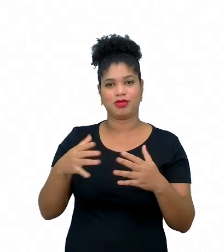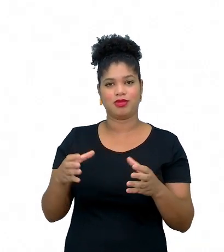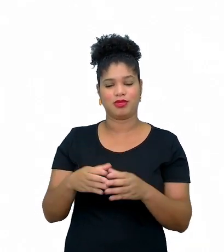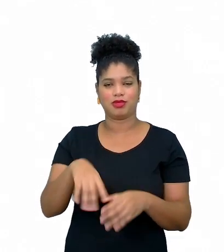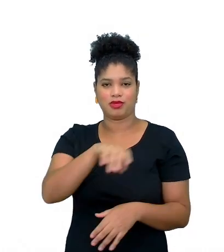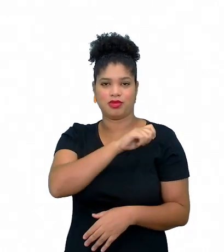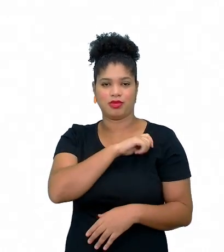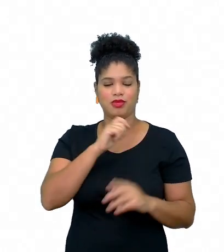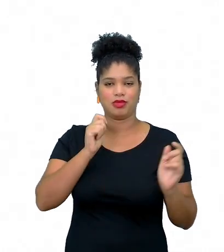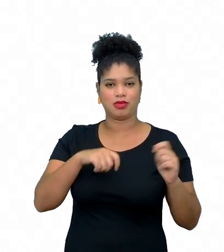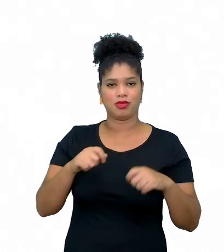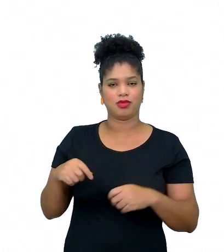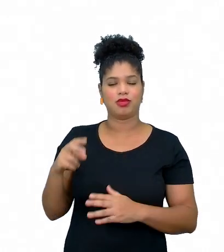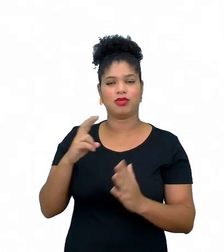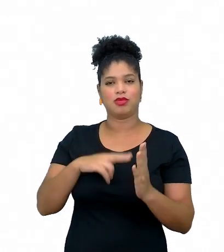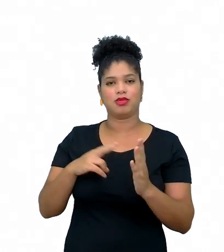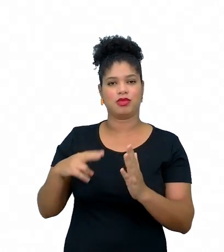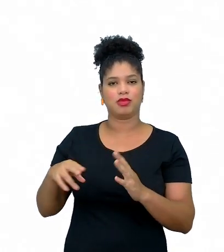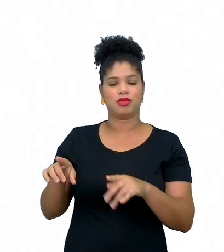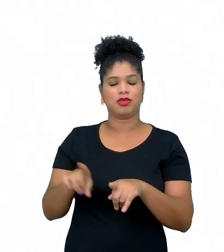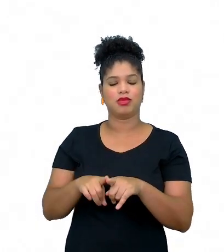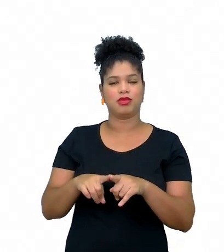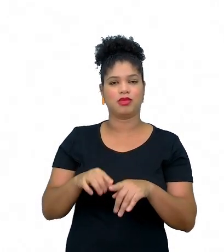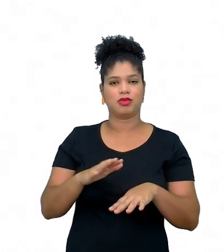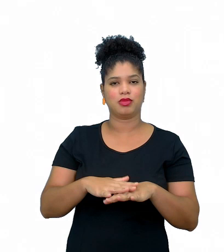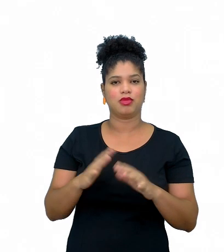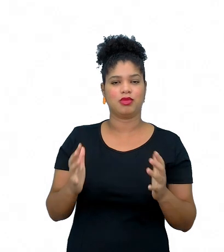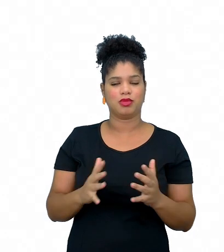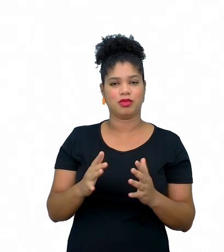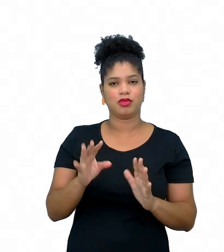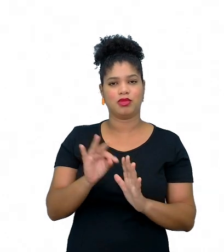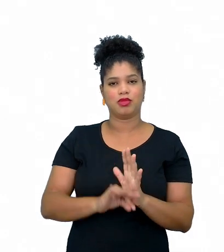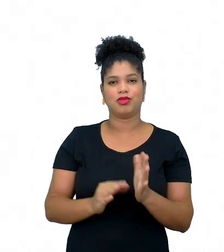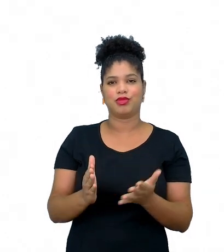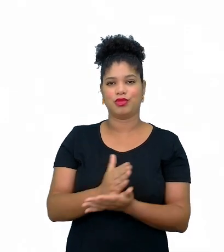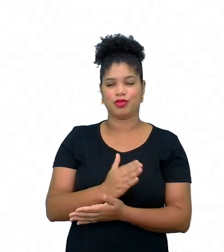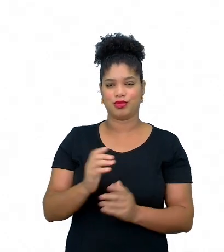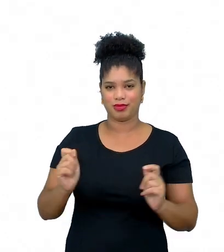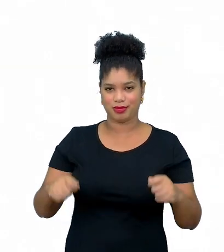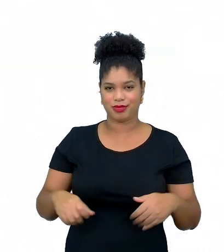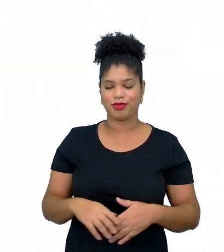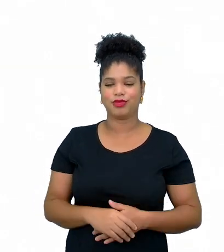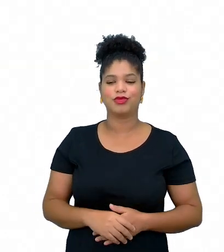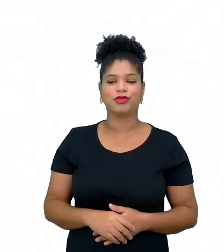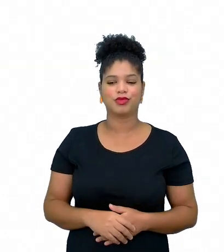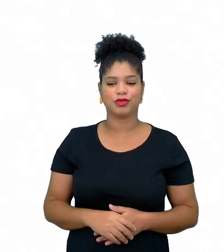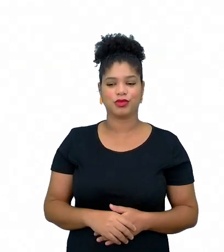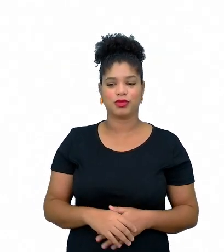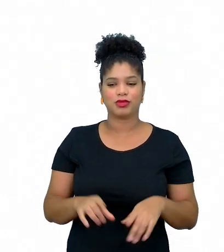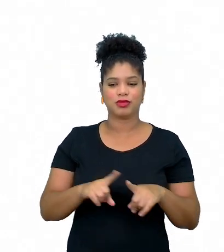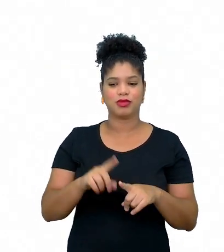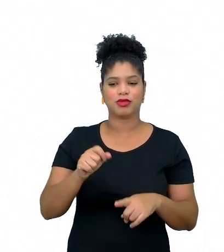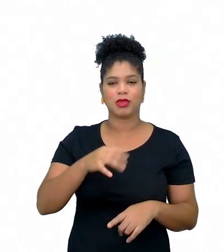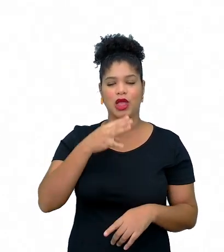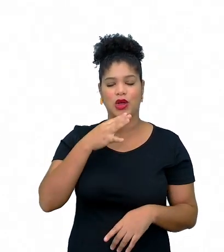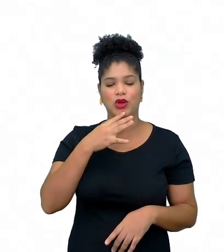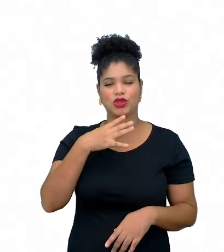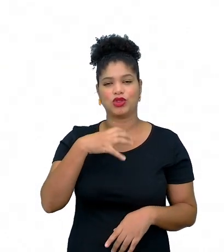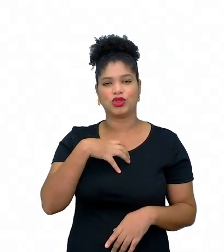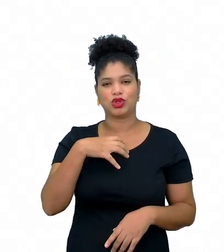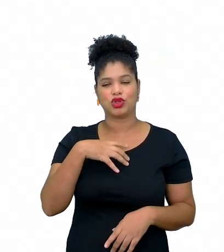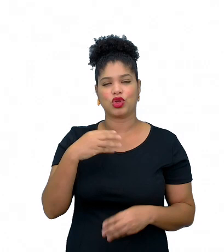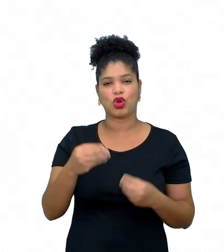a capacidade leitora e a capacidade de produzir bons textos também. Permite também conhecer as formas